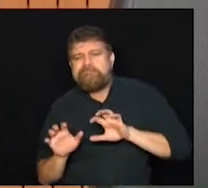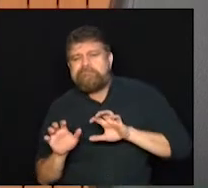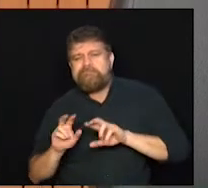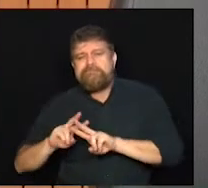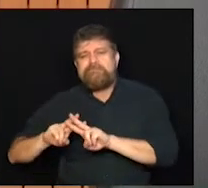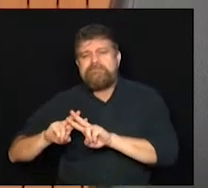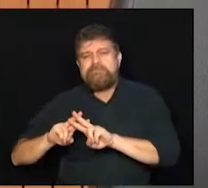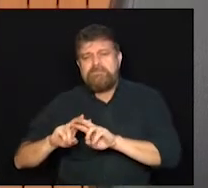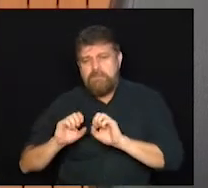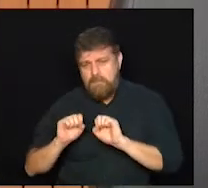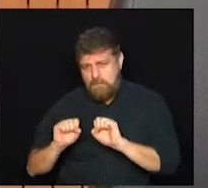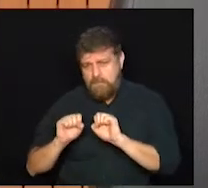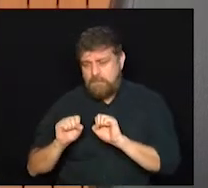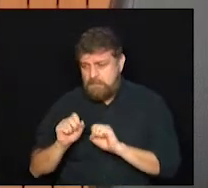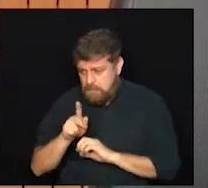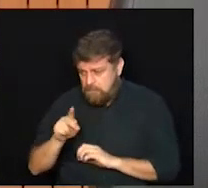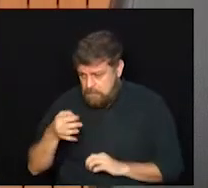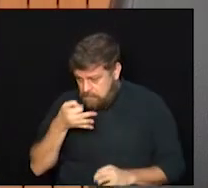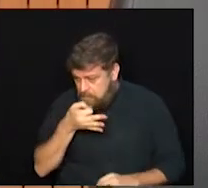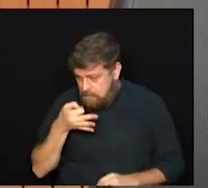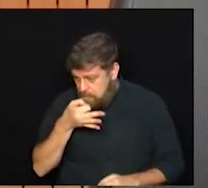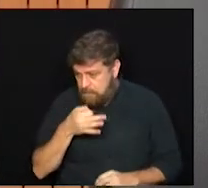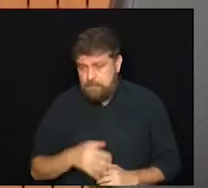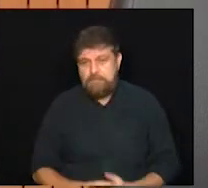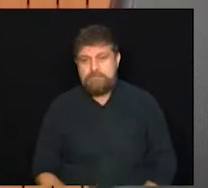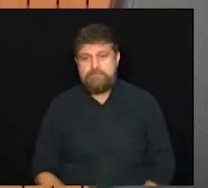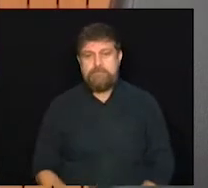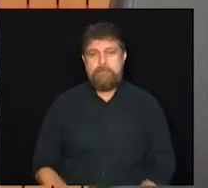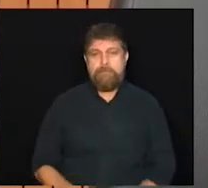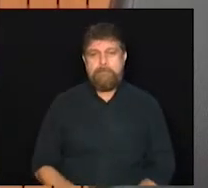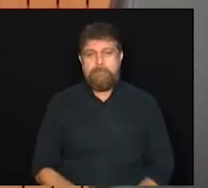Pois não. Pode falar.